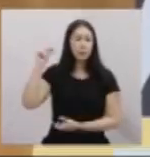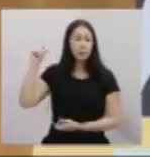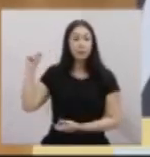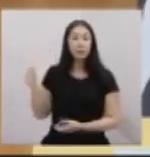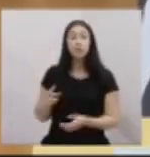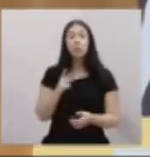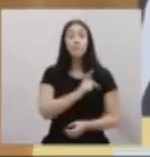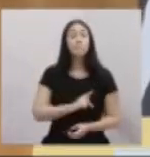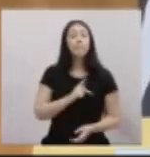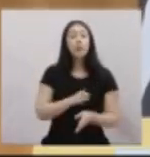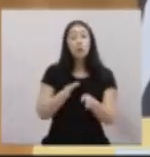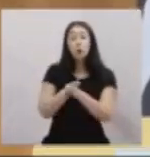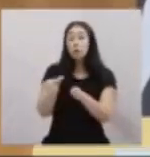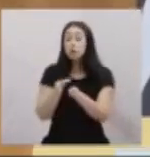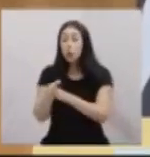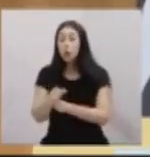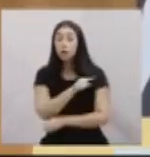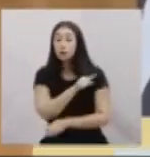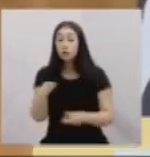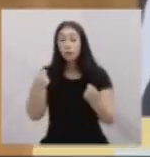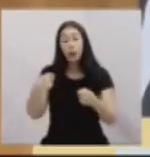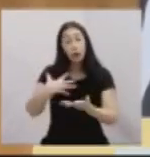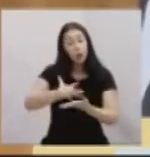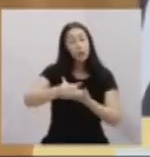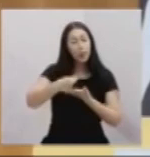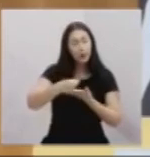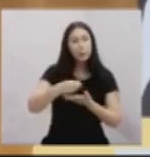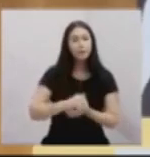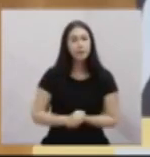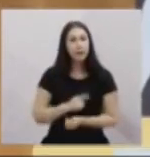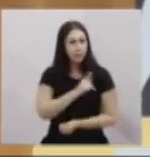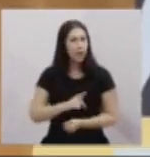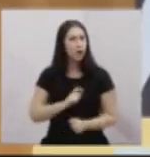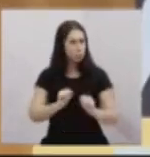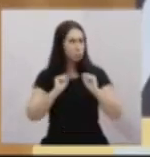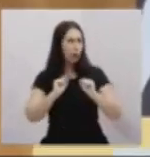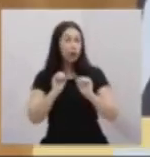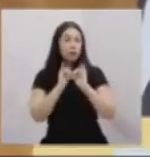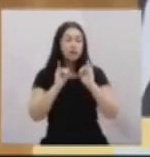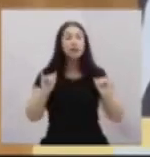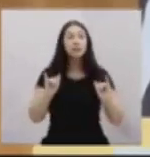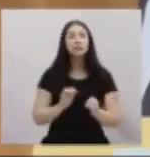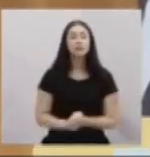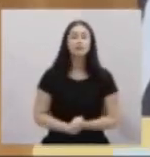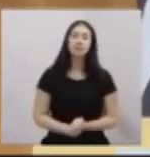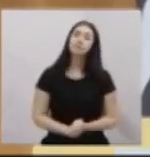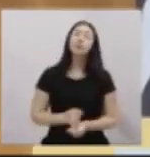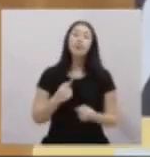sedes meus imitadores. E ele podia dizer isto, mais do que